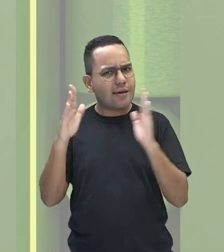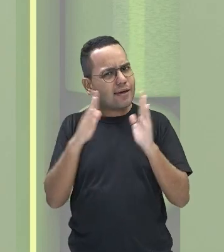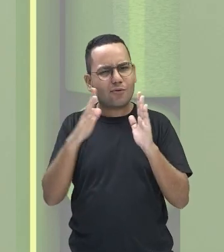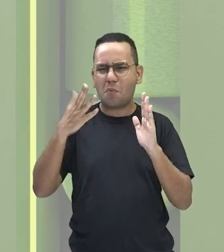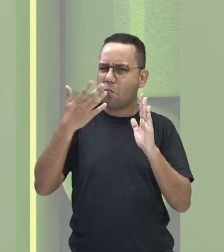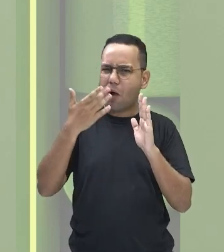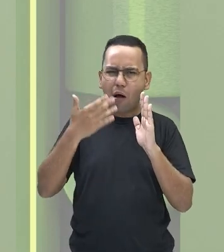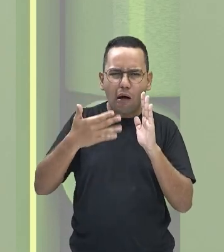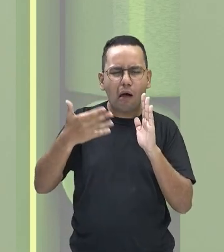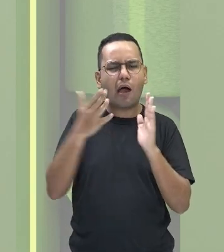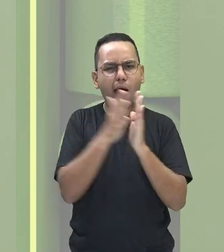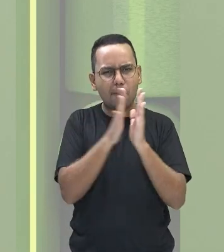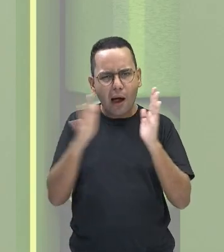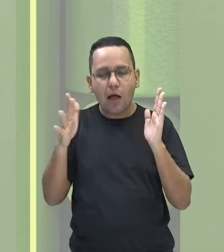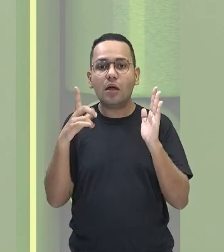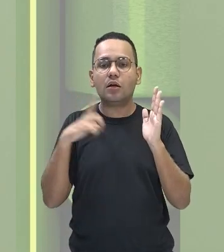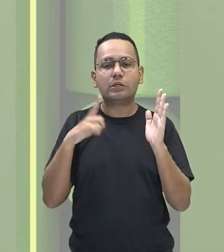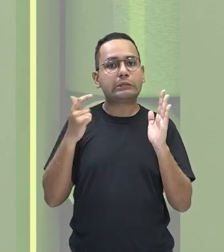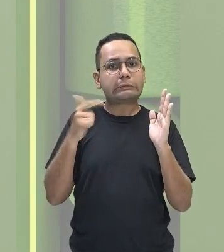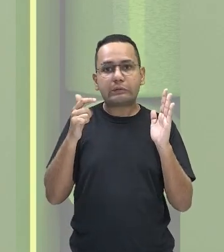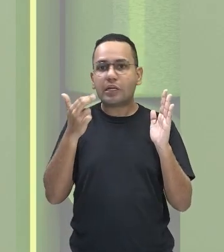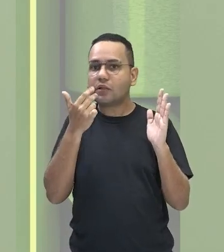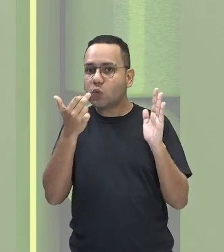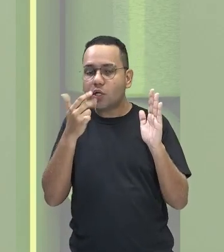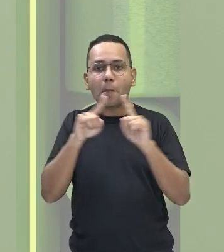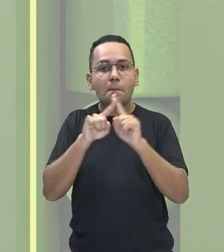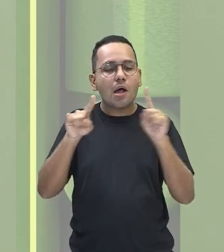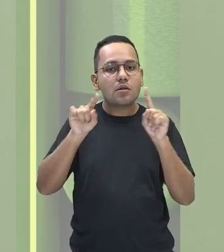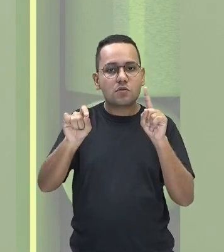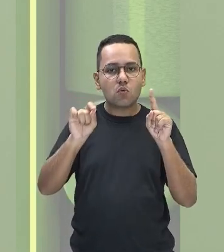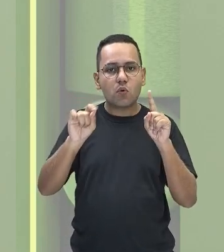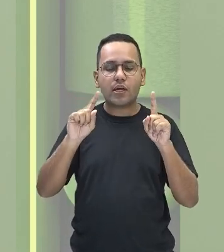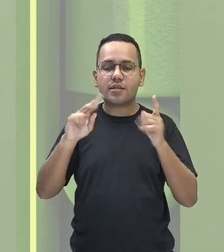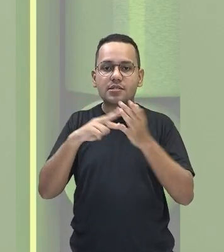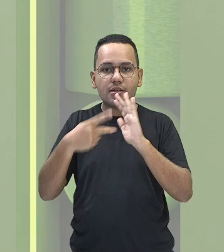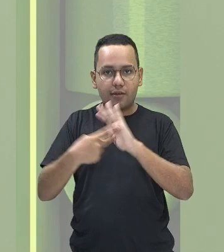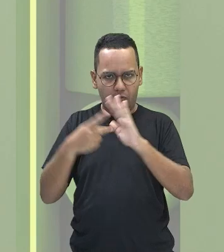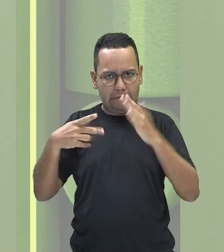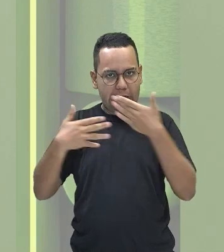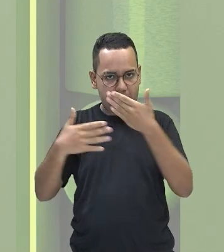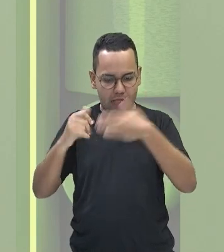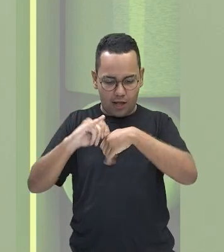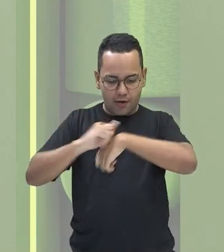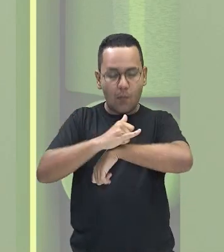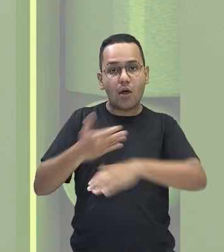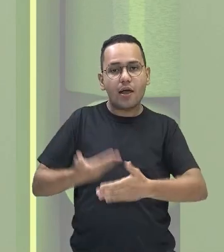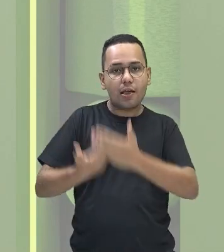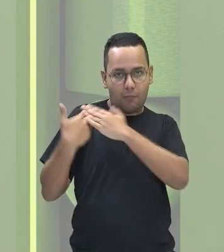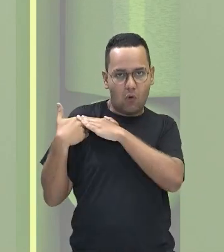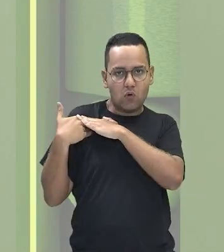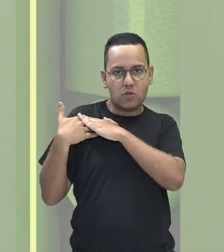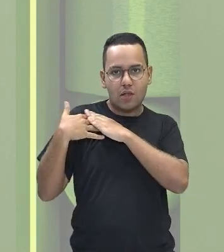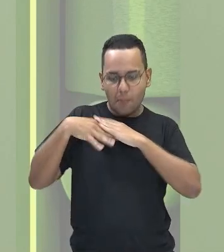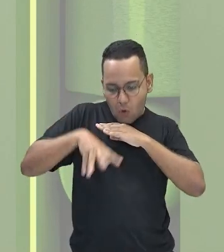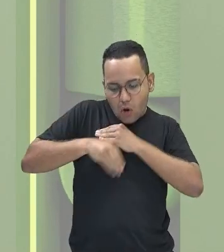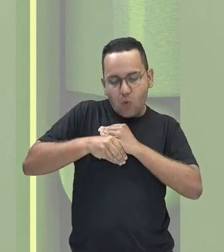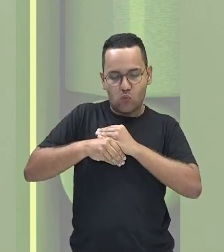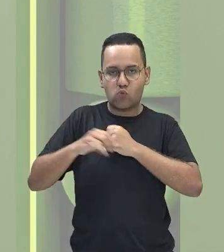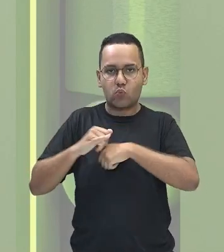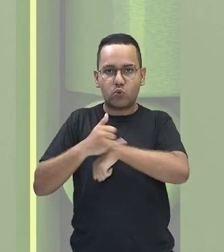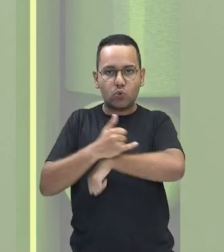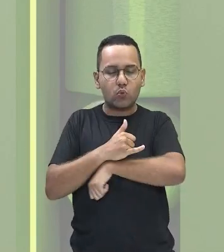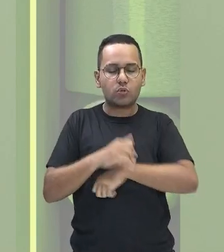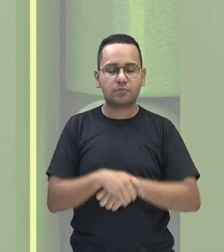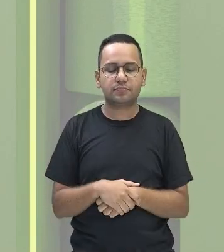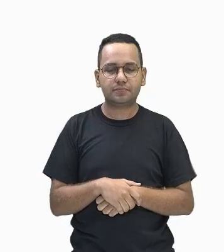nosso organismo é justamente criando reserva de tecido adiposo, reserva de gordura, tá bom? Bem, vamos então agora primeiro